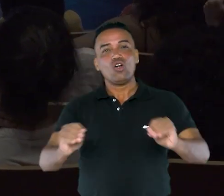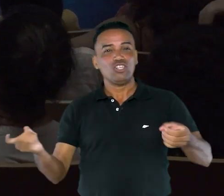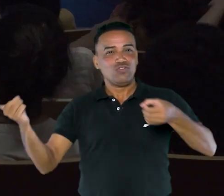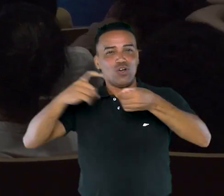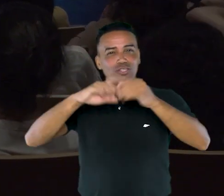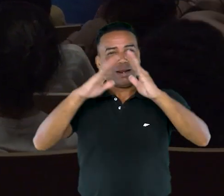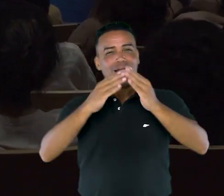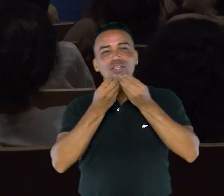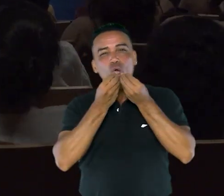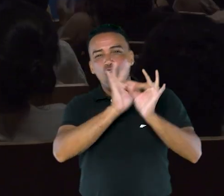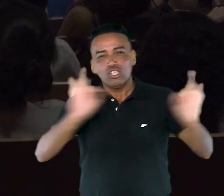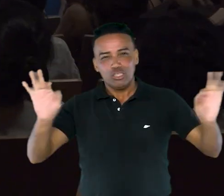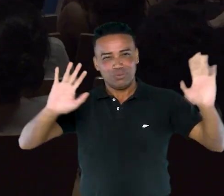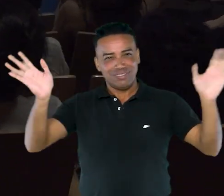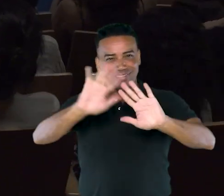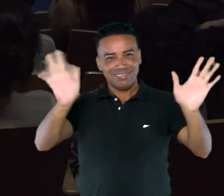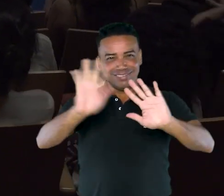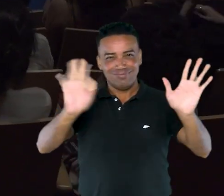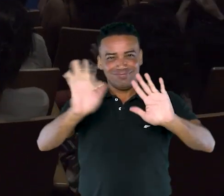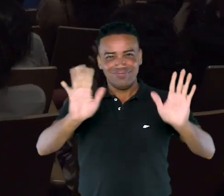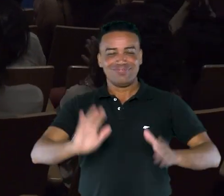e boa volta para casa para vocês.